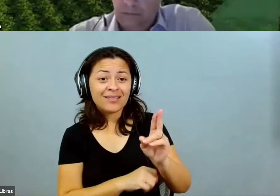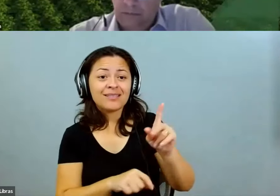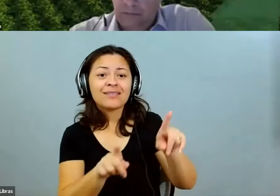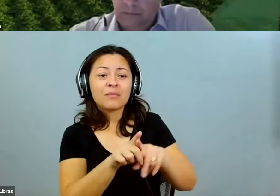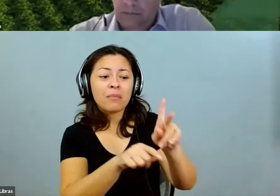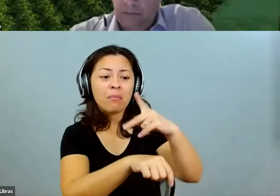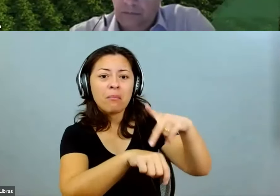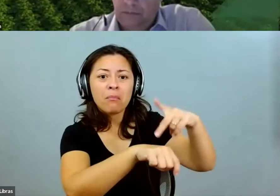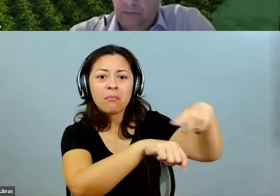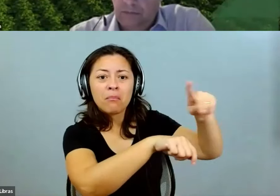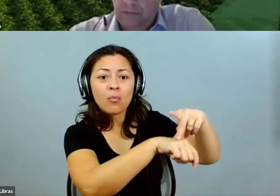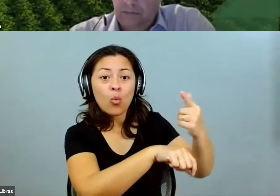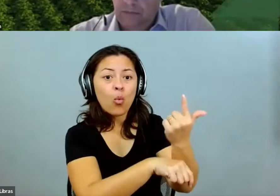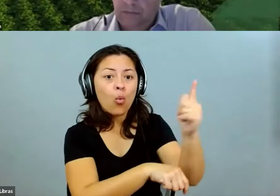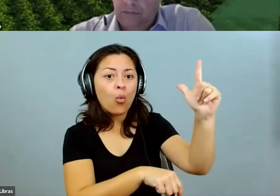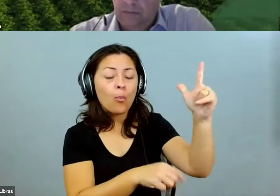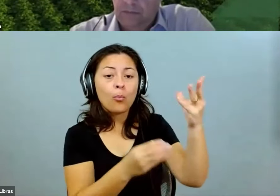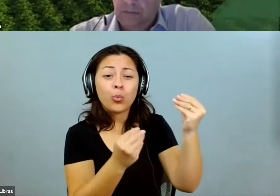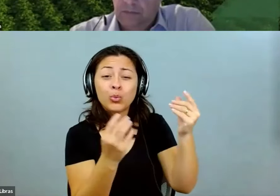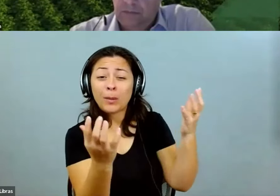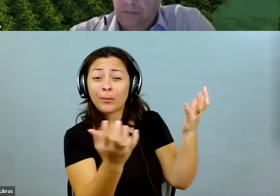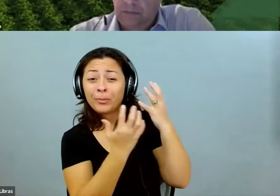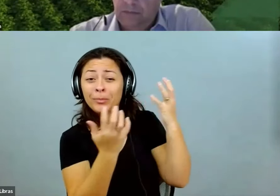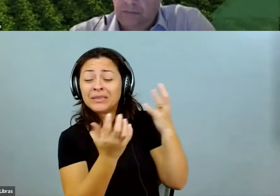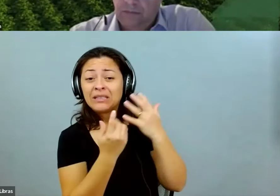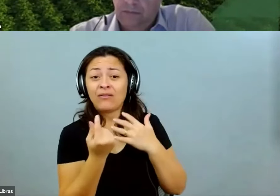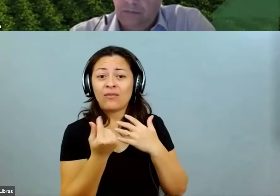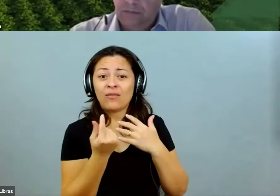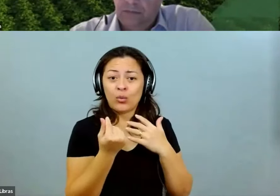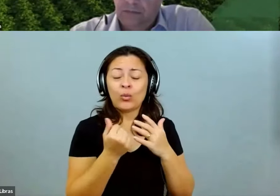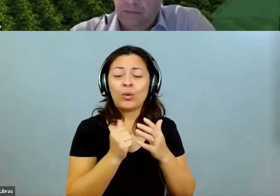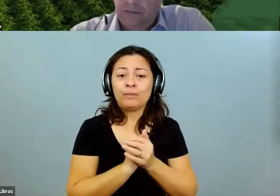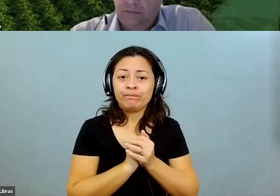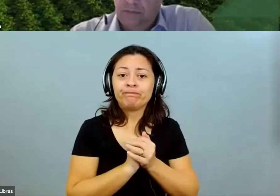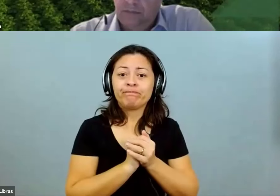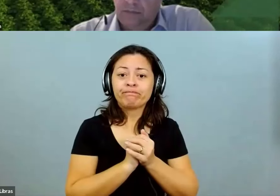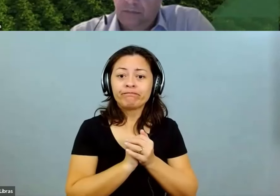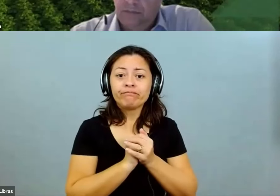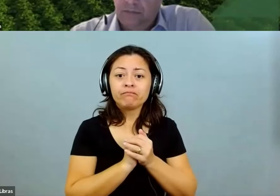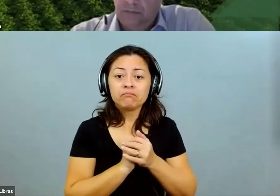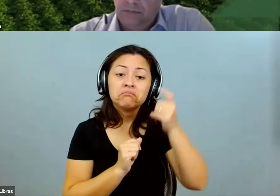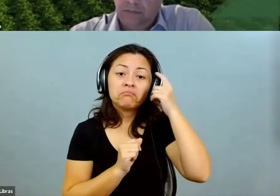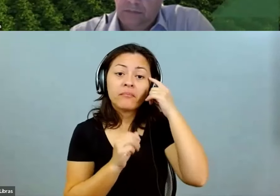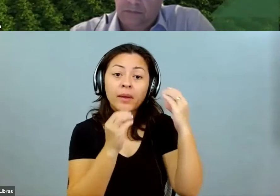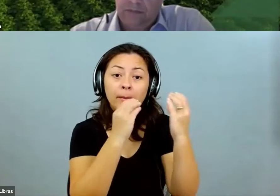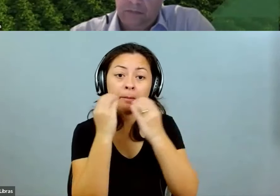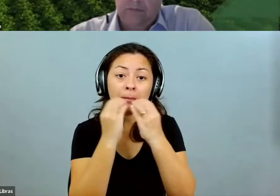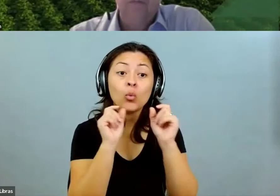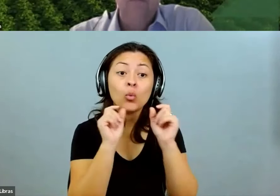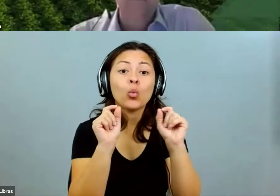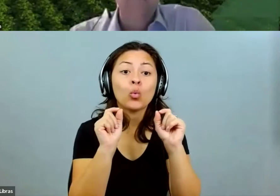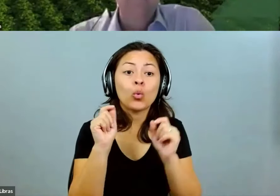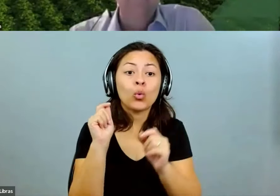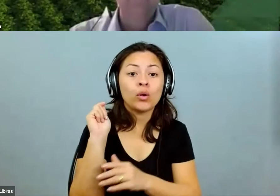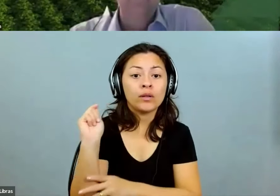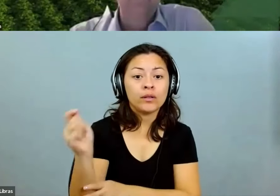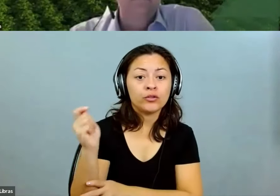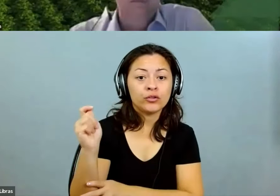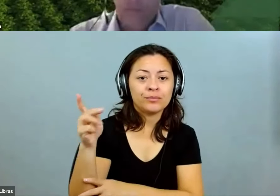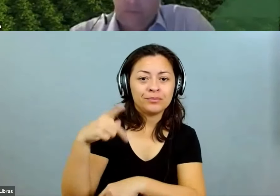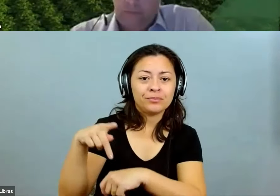também eh o cenário que nós temos para o milho uma safra na Argentina que vai ser menor do que a que